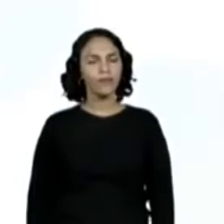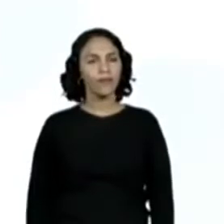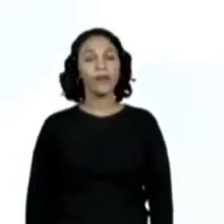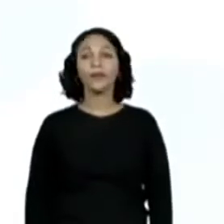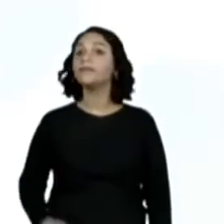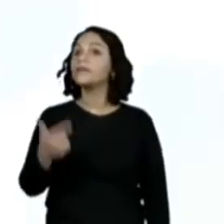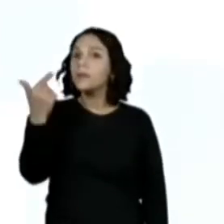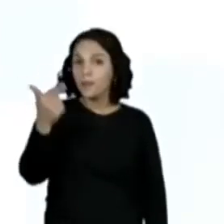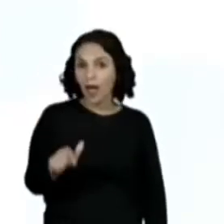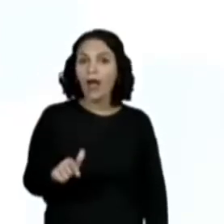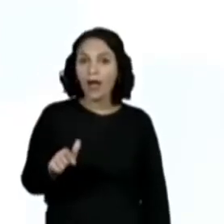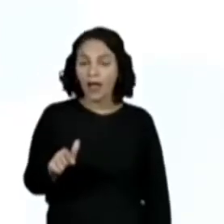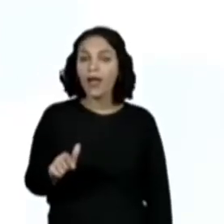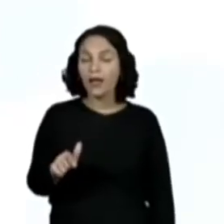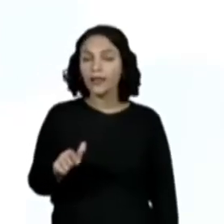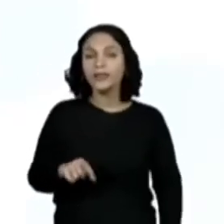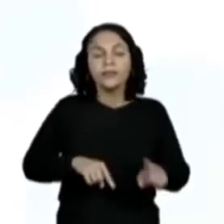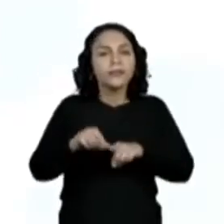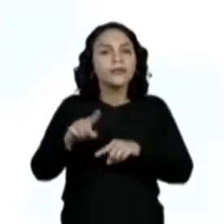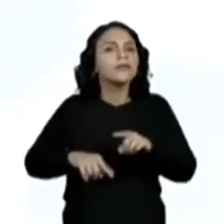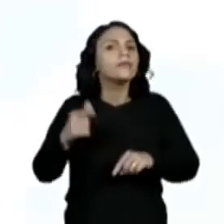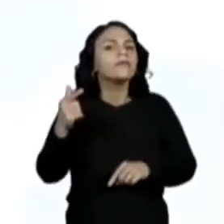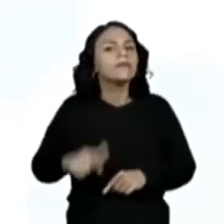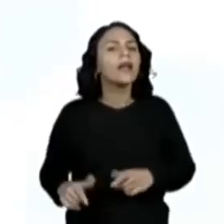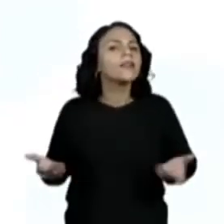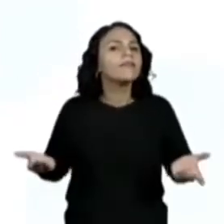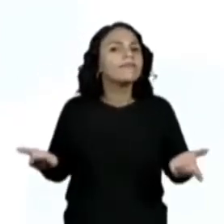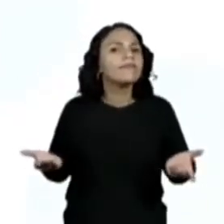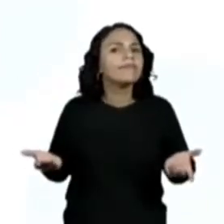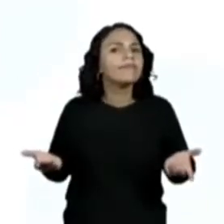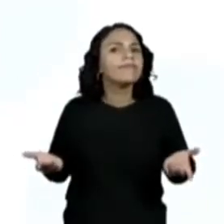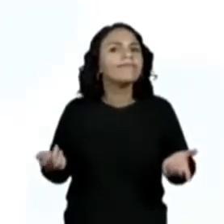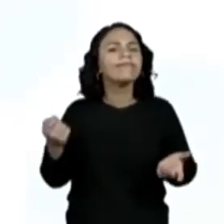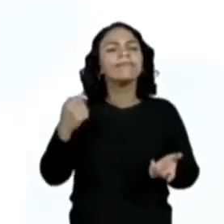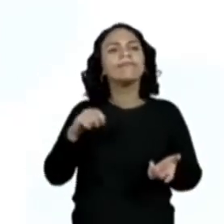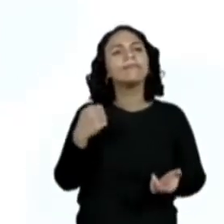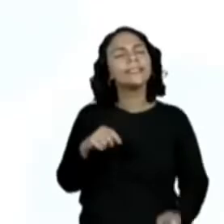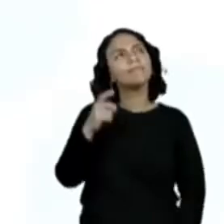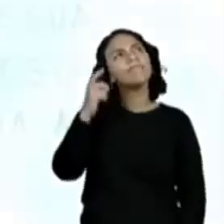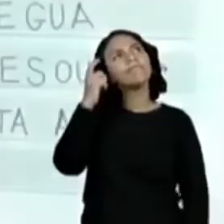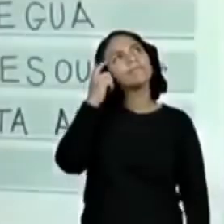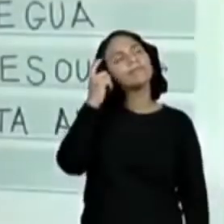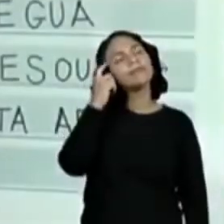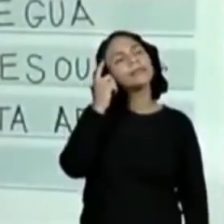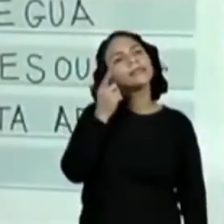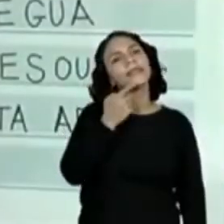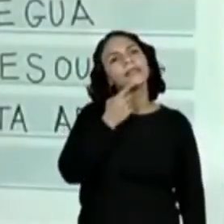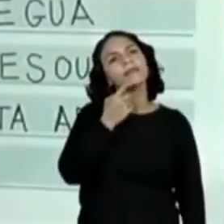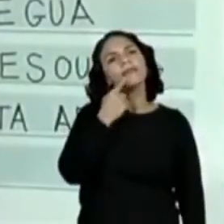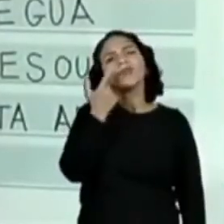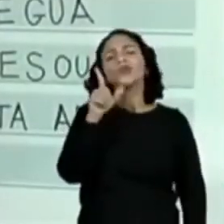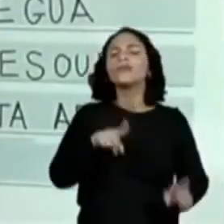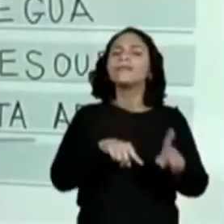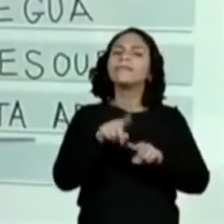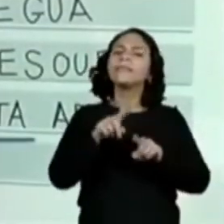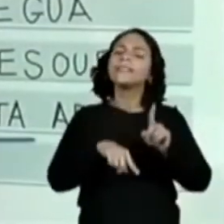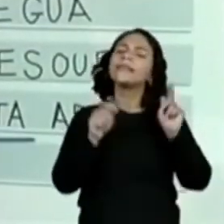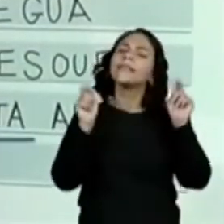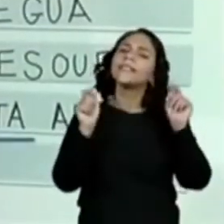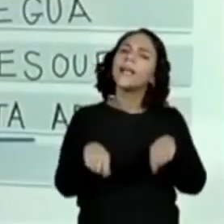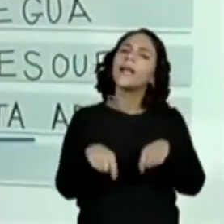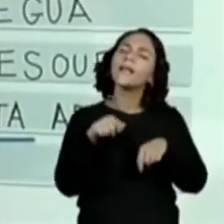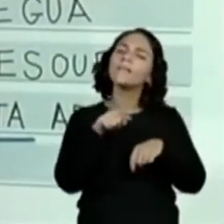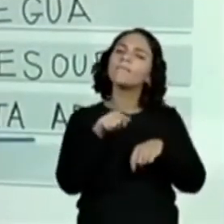Mas temos outros materiais, além da fita adesiva. Qual outro material que eu poderia ter utilizado